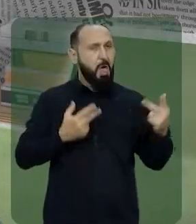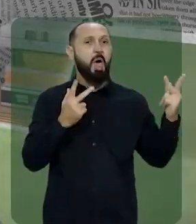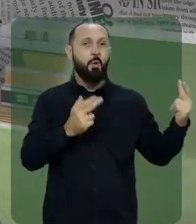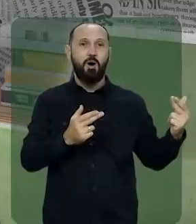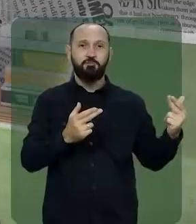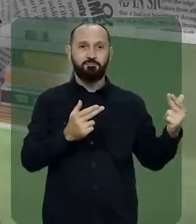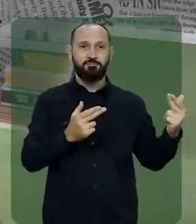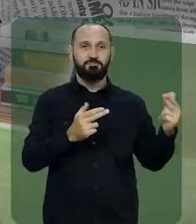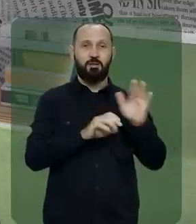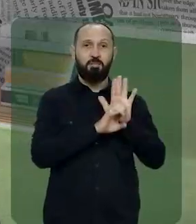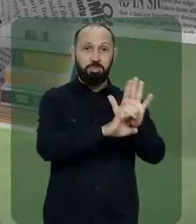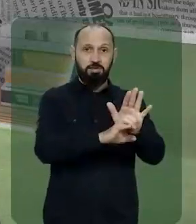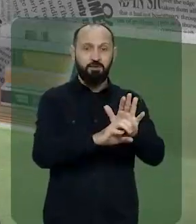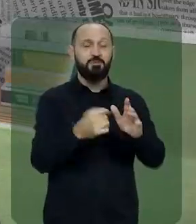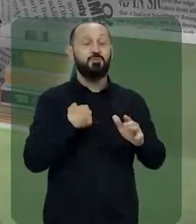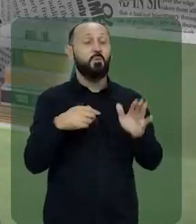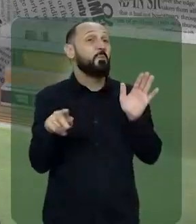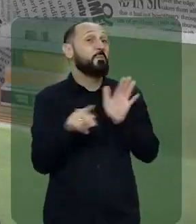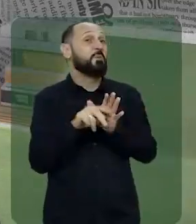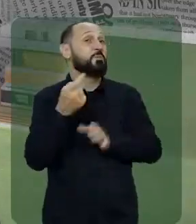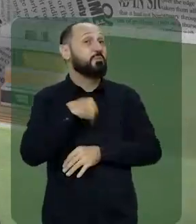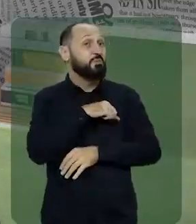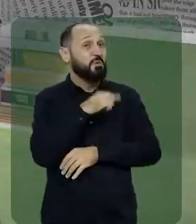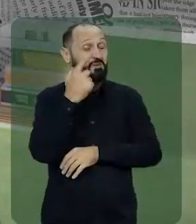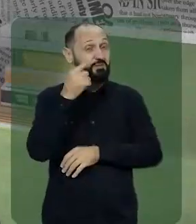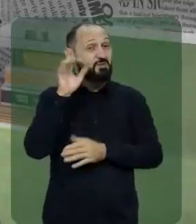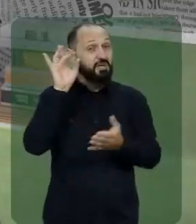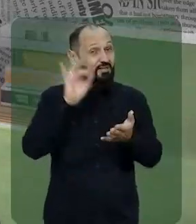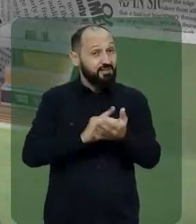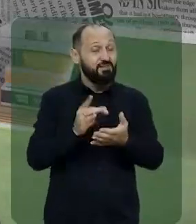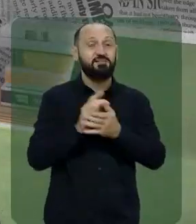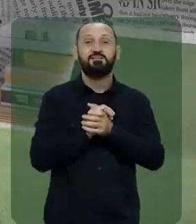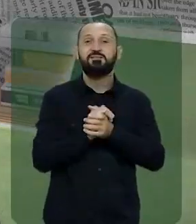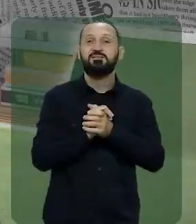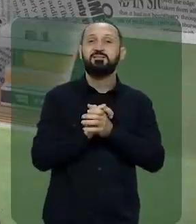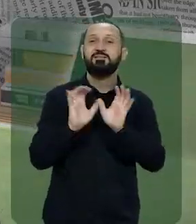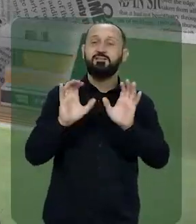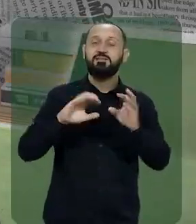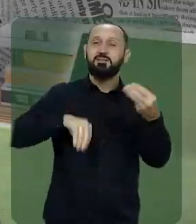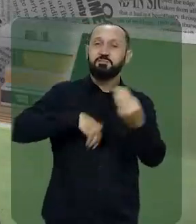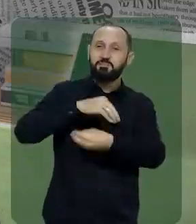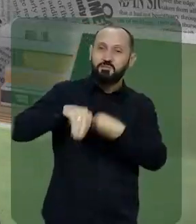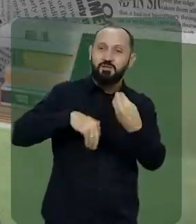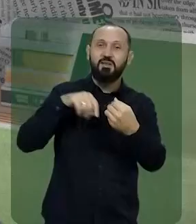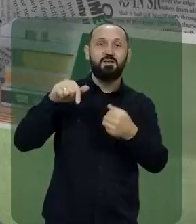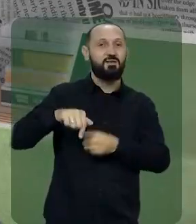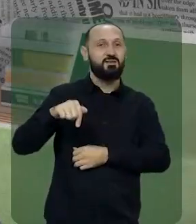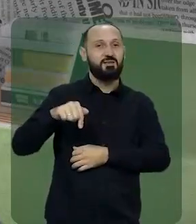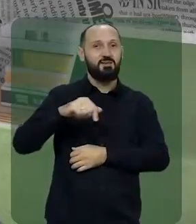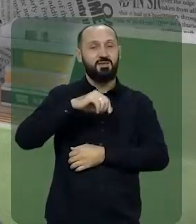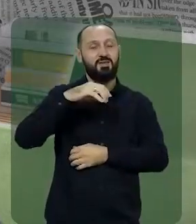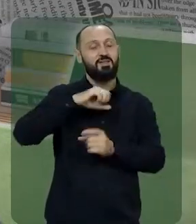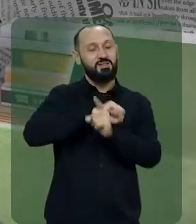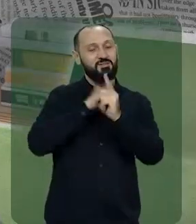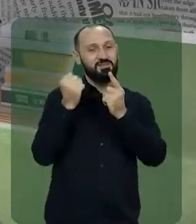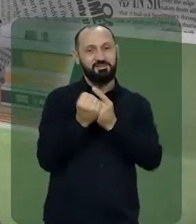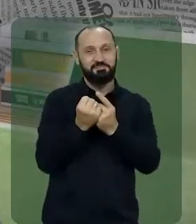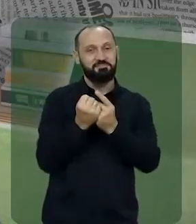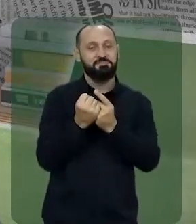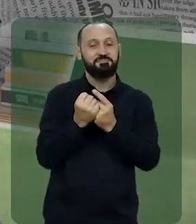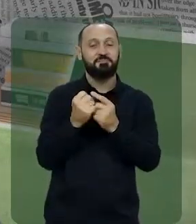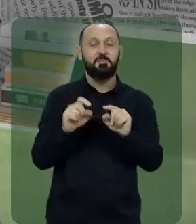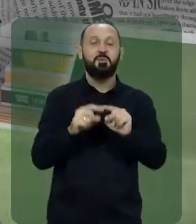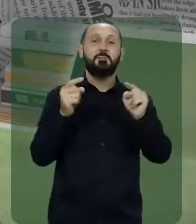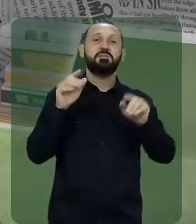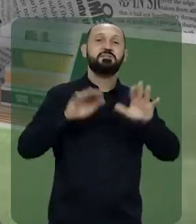beleza nosso, né? Que tem a ver com a nossa realidade, com essa mistura enorme que nós temos na nossa sociedade, mas